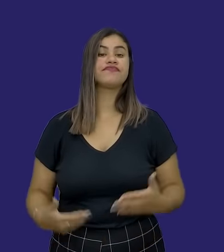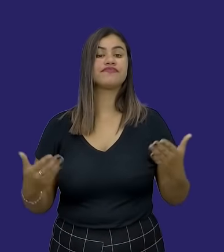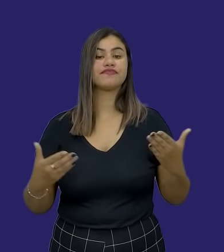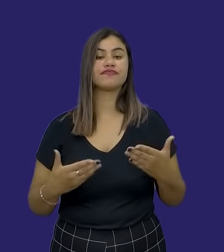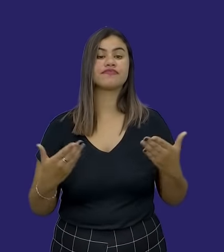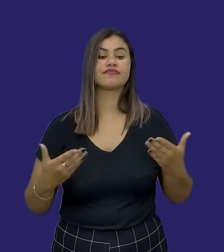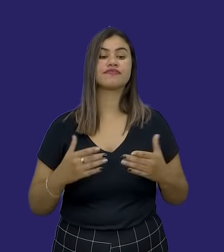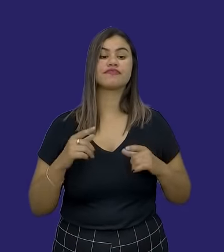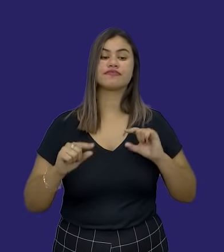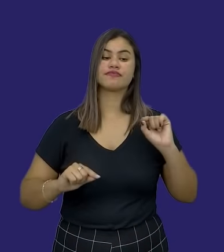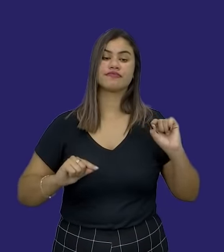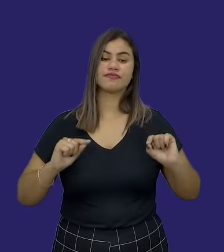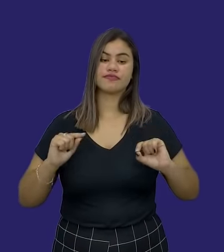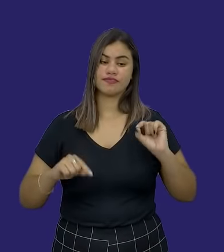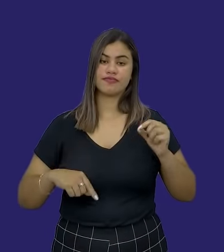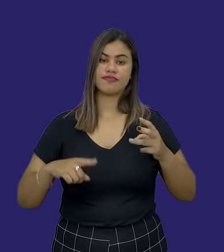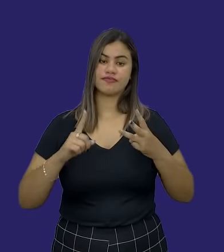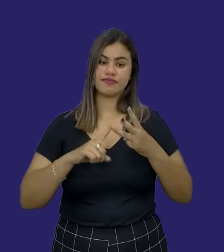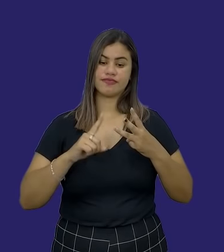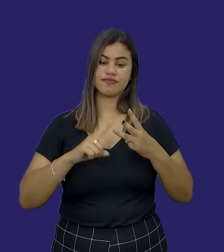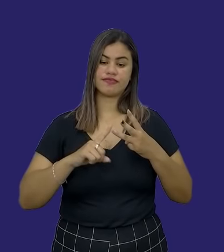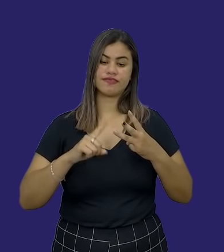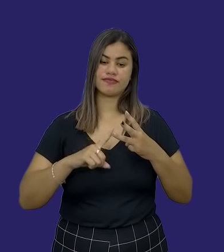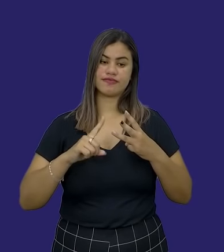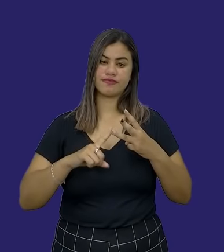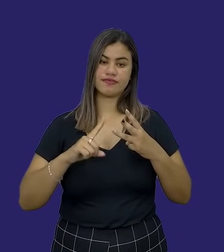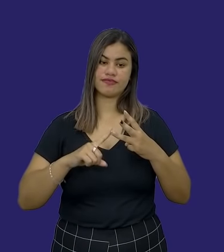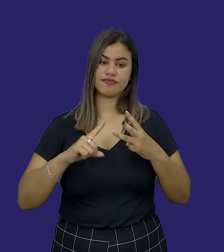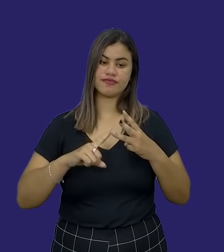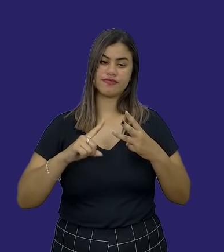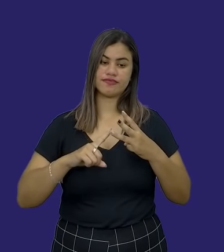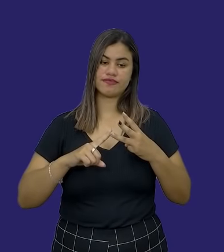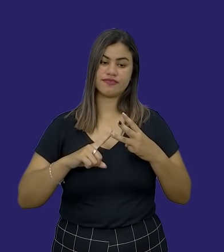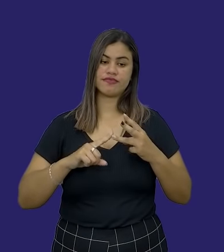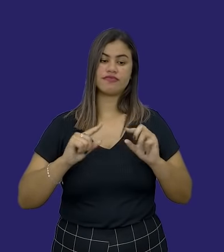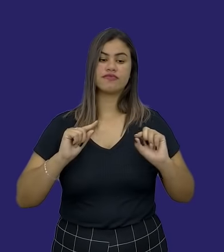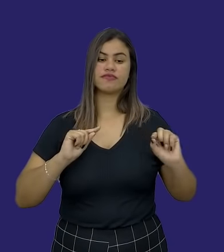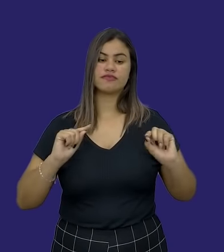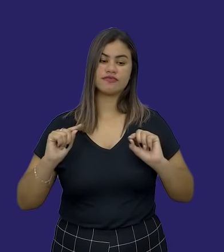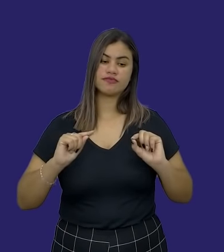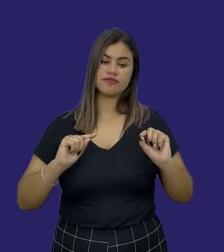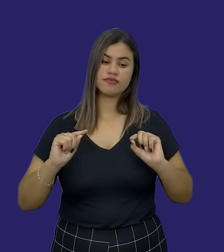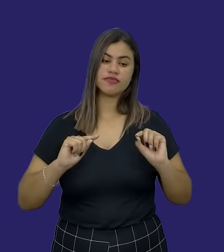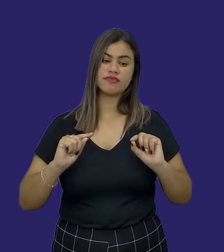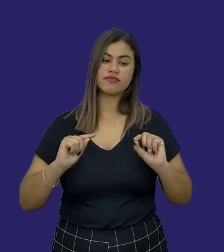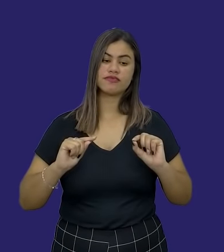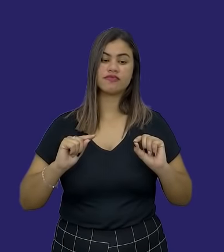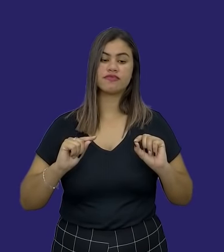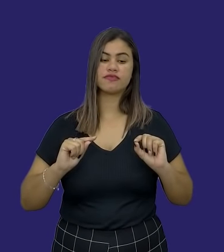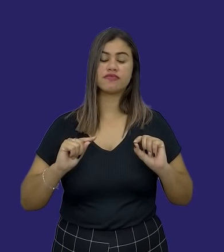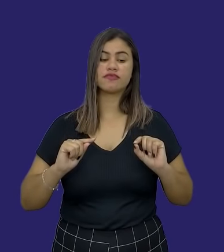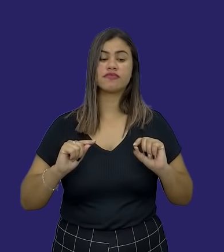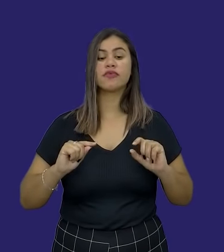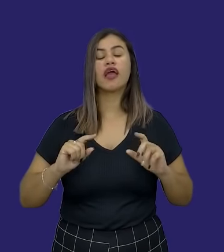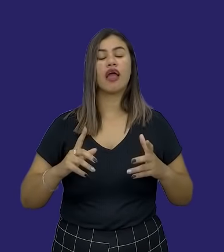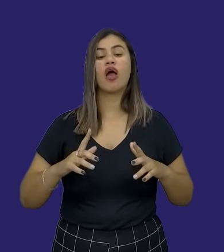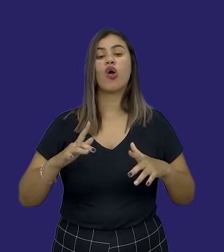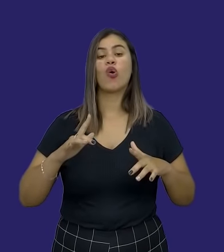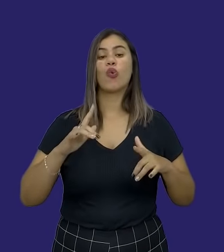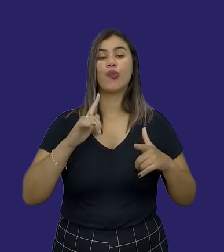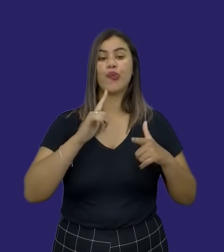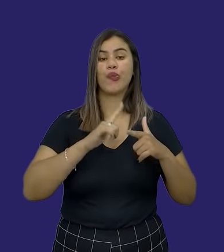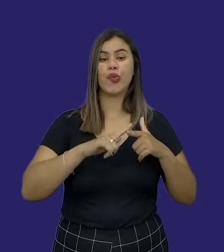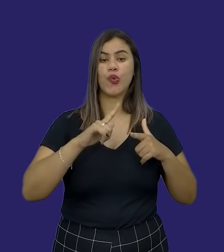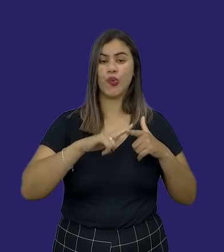pouquinho desse nosso terceiro momento, né, que é reconhecer o papel da resolução de